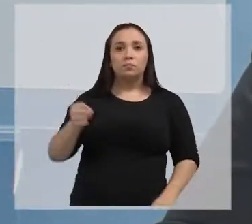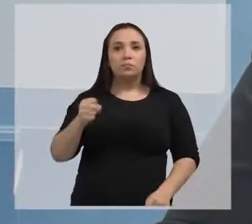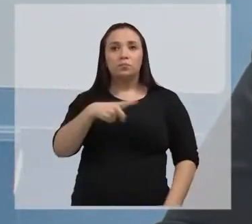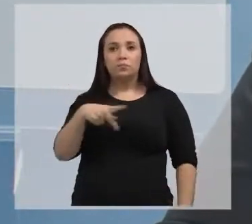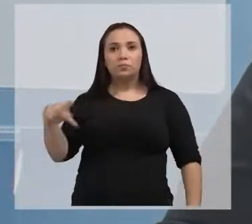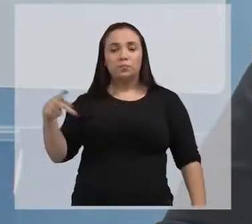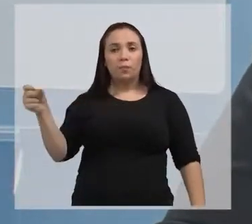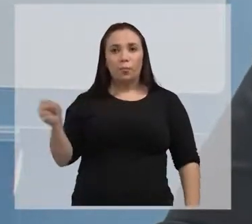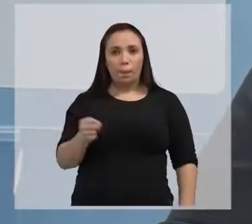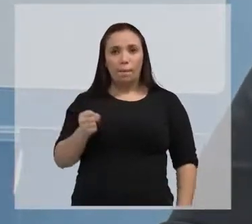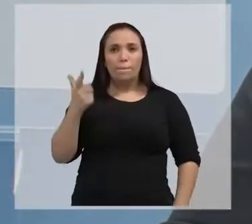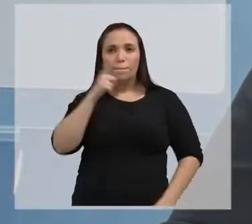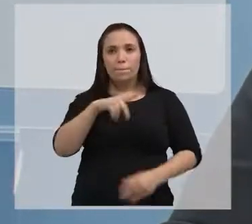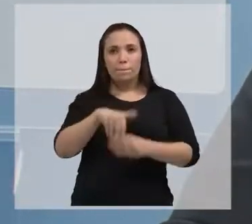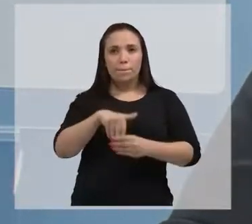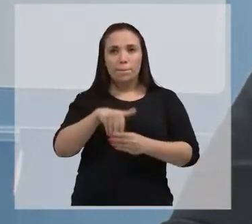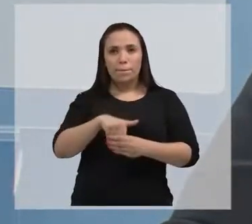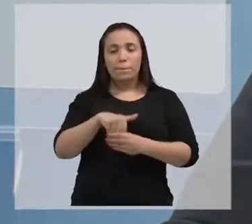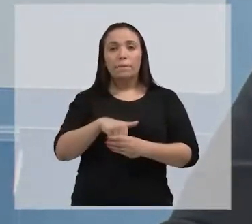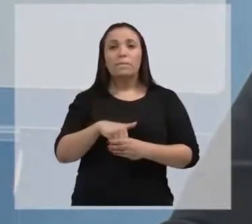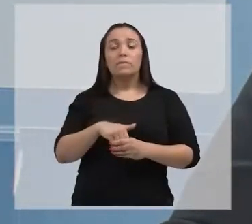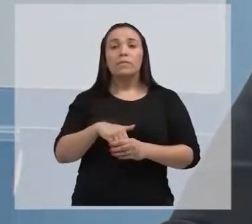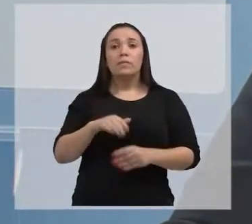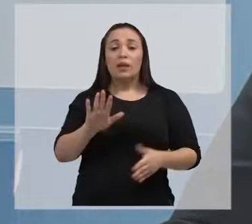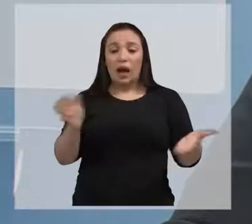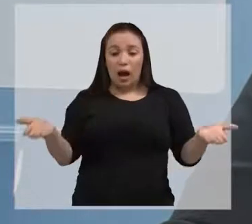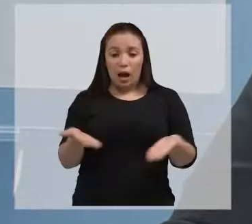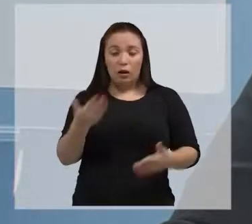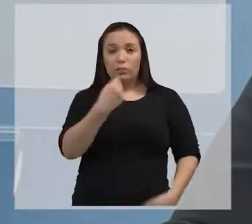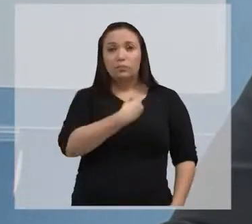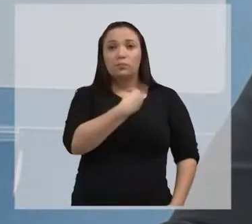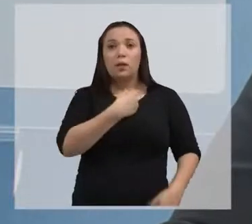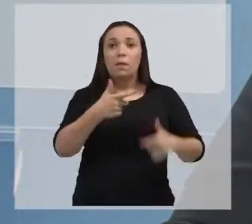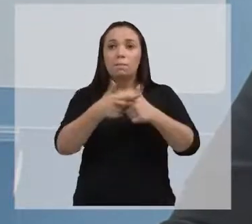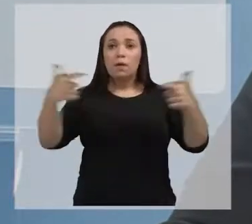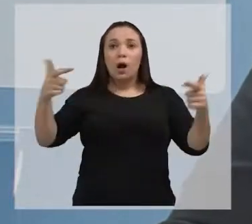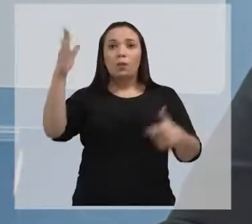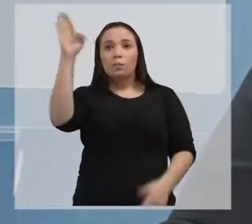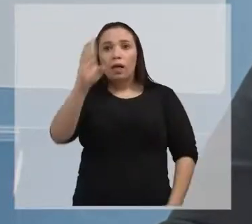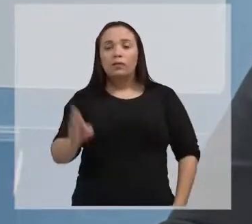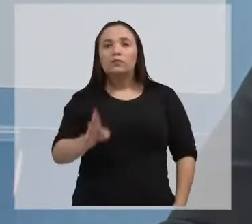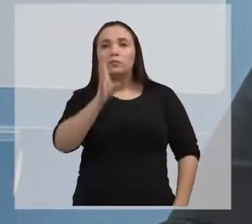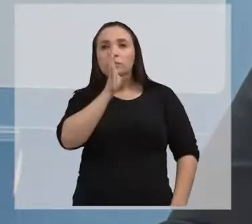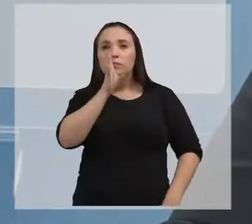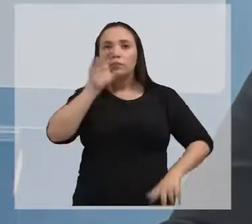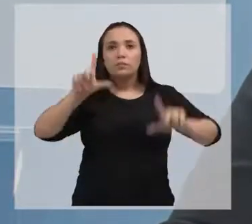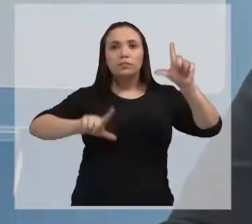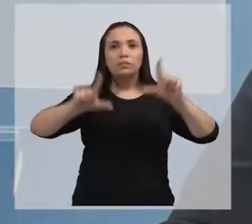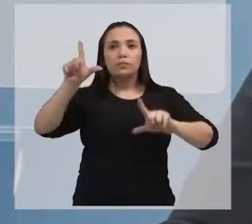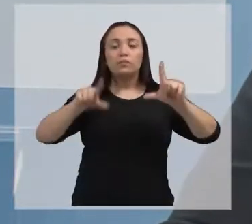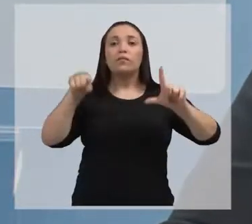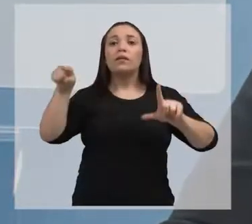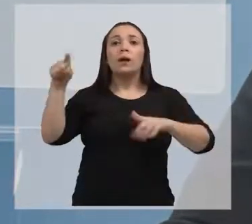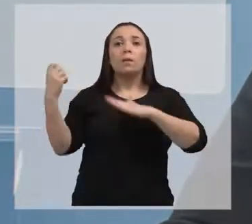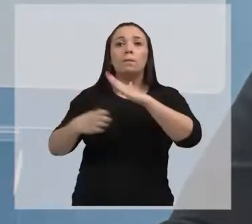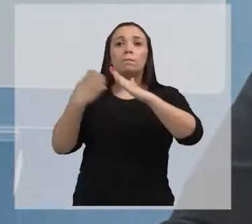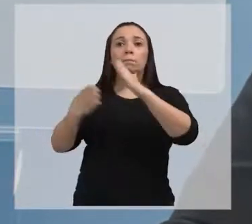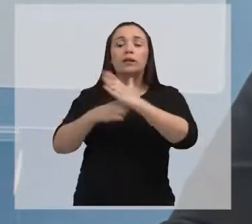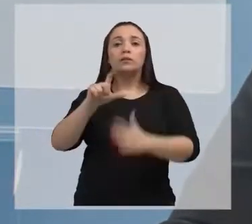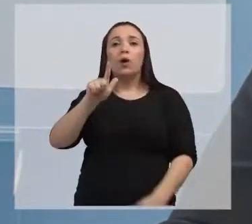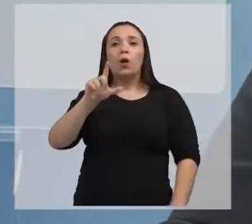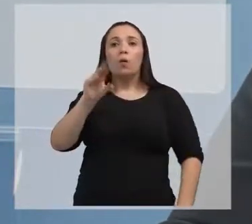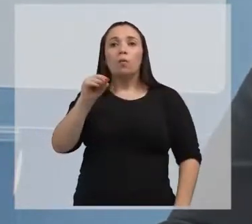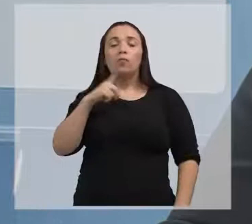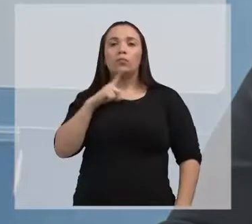quase por unanimidade o pensamento nacional e manobra ele, porque é uma televisão que tem tanto poder que ela